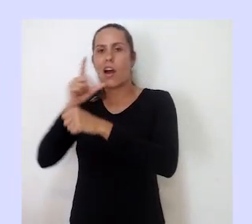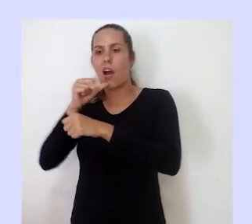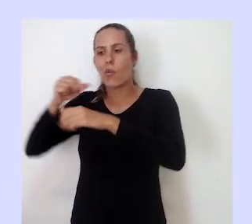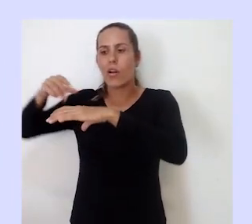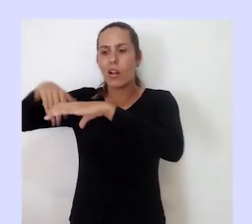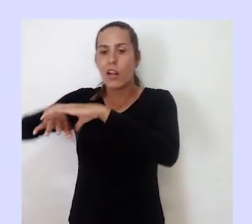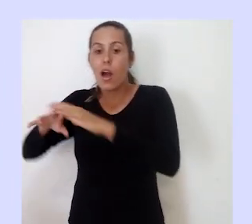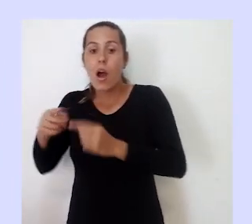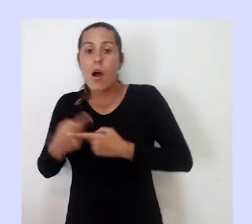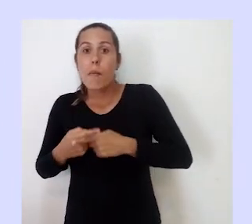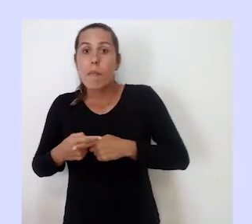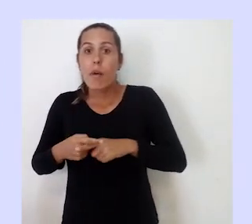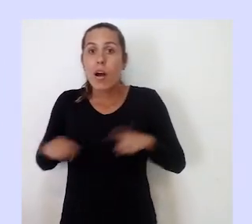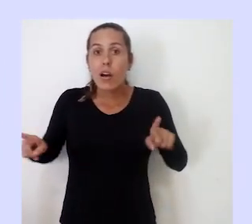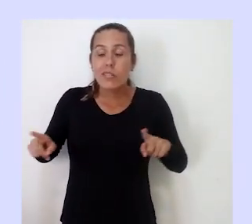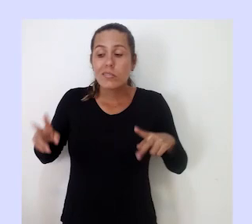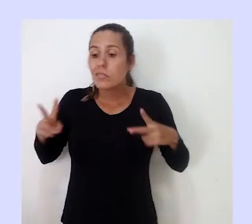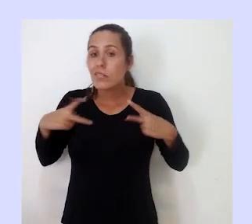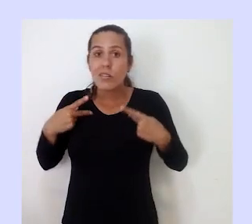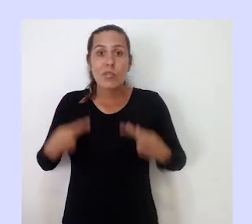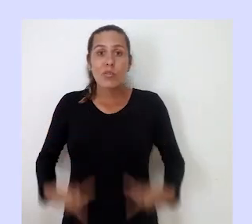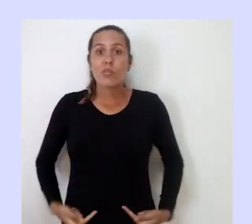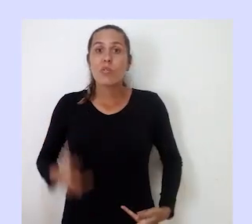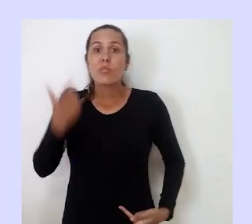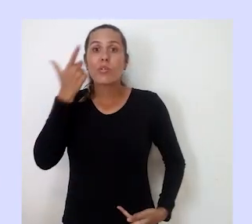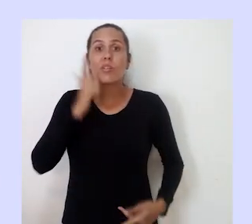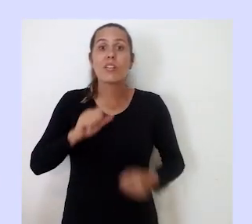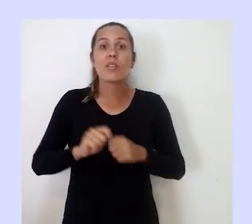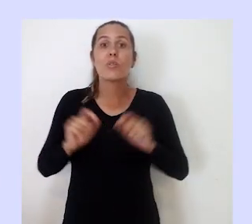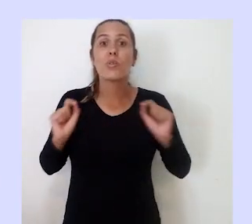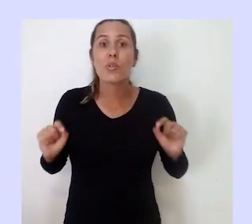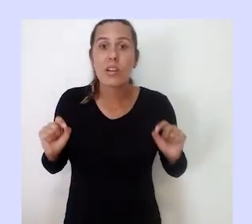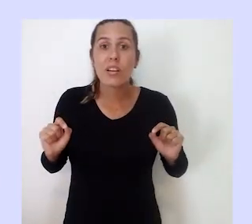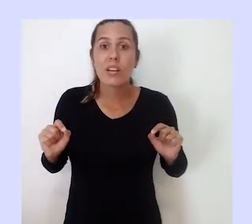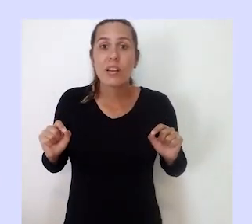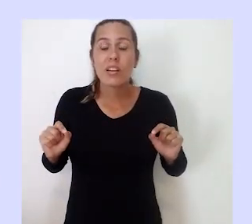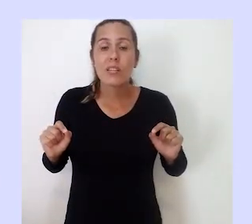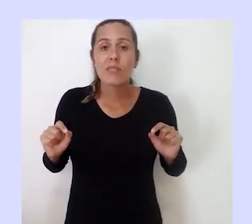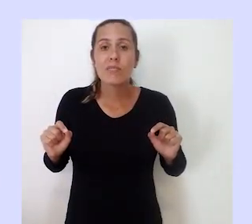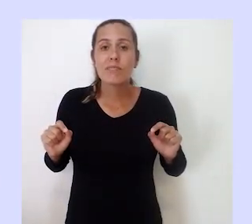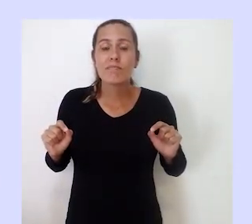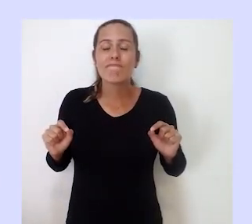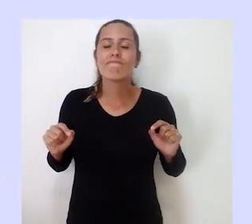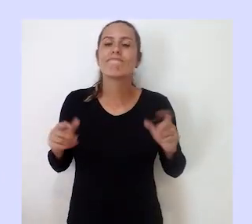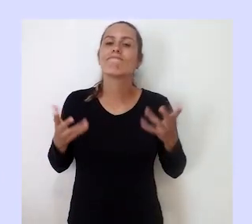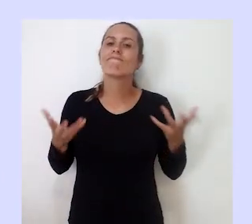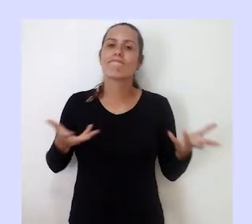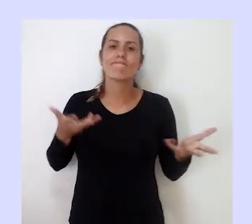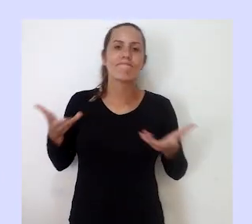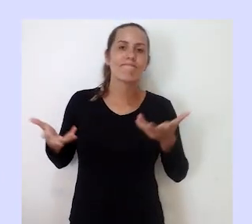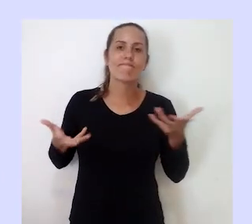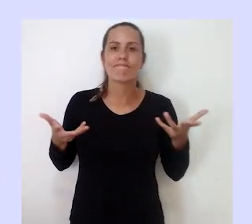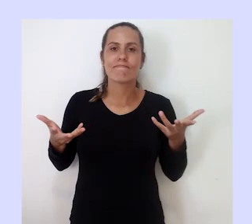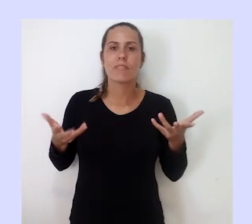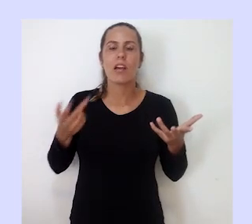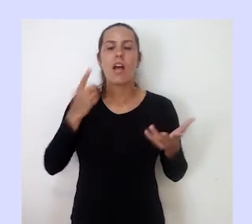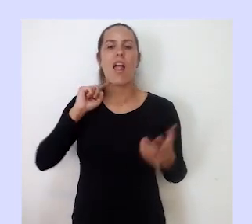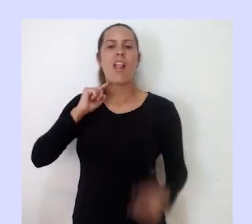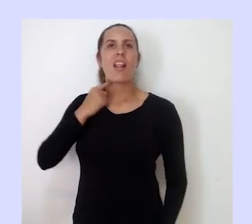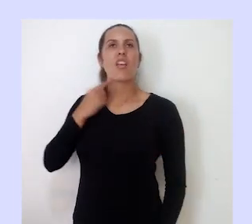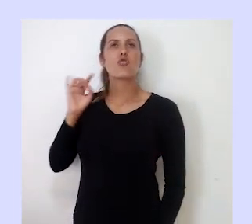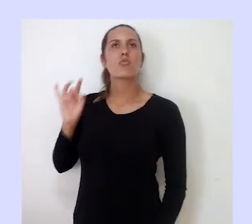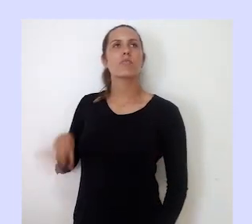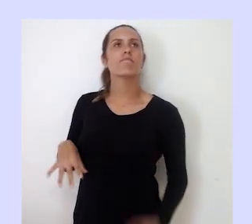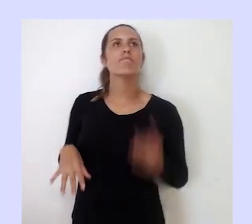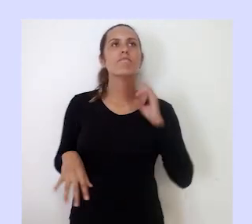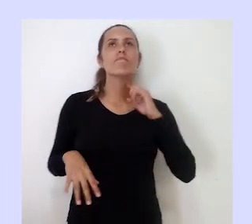bueiro, mas o homem consegue passar dos seus limites. Que é o quê? Jogar